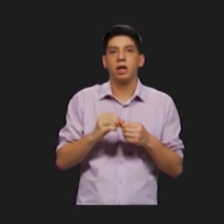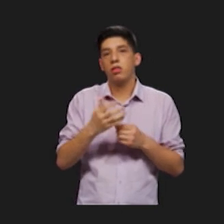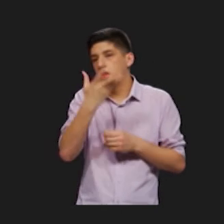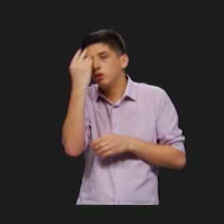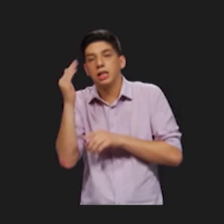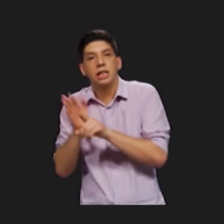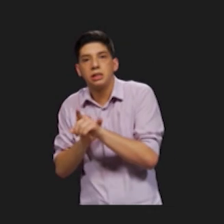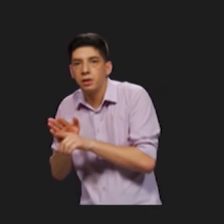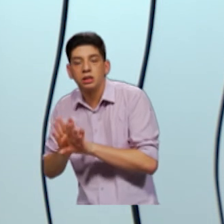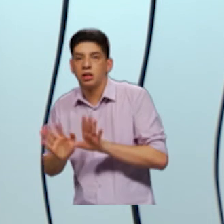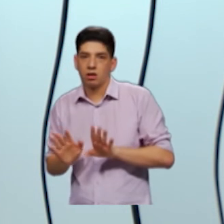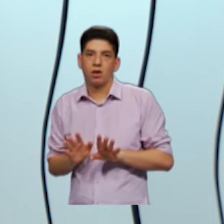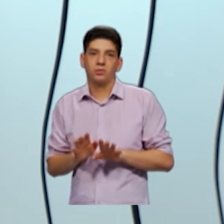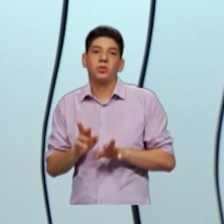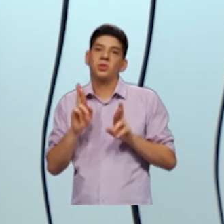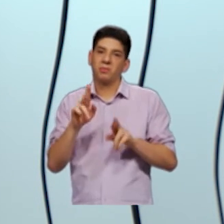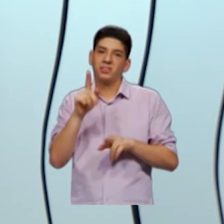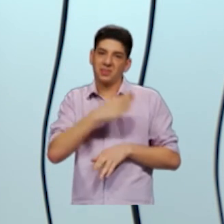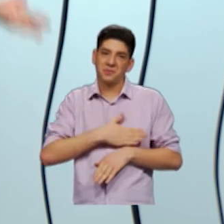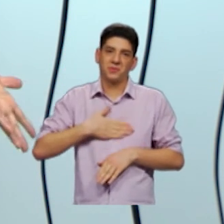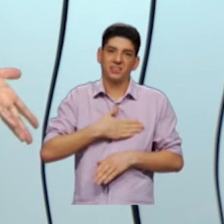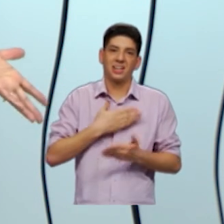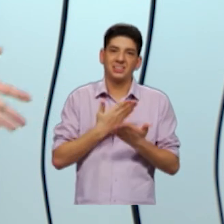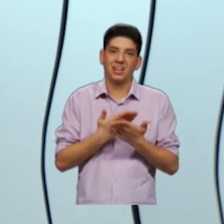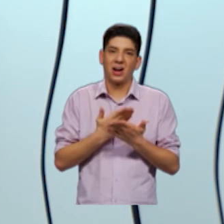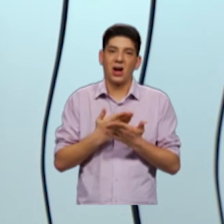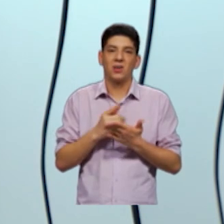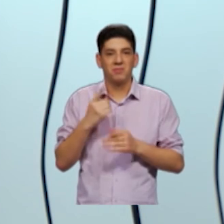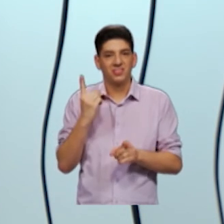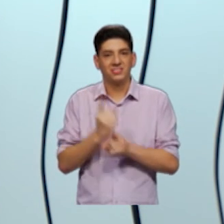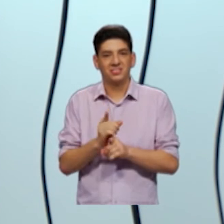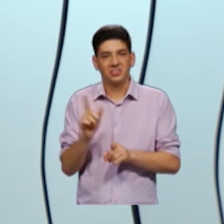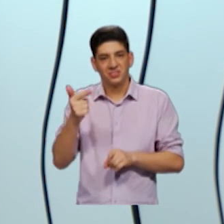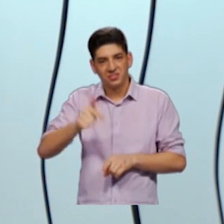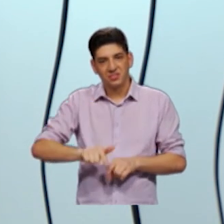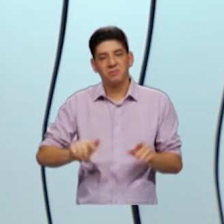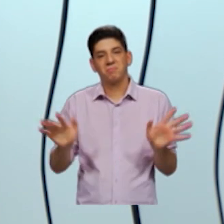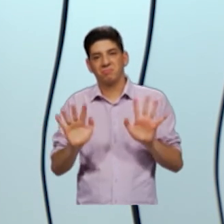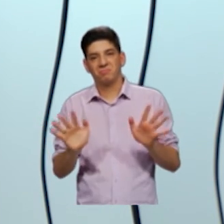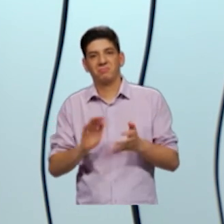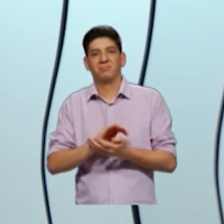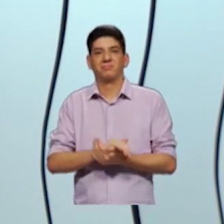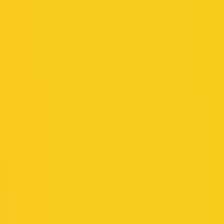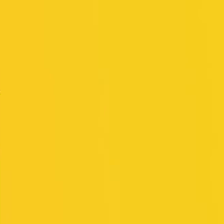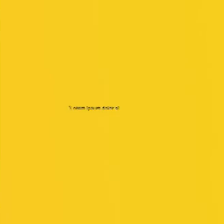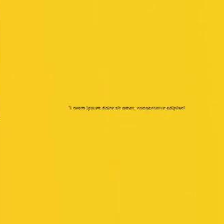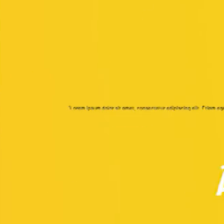pesquisar. Espero que você tenha gostado da aula e até a nossa próxima aula. Te aguardo, viu?